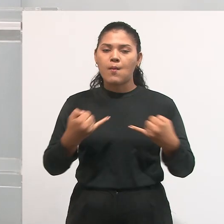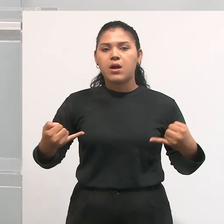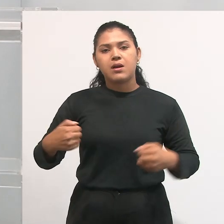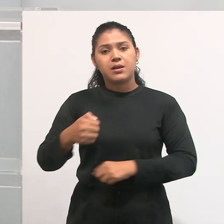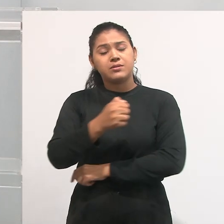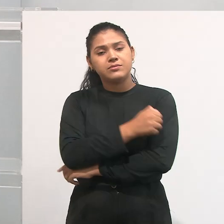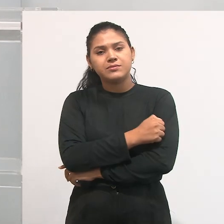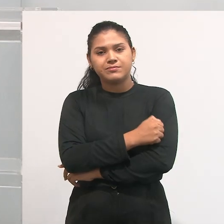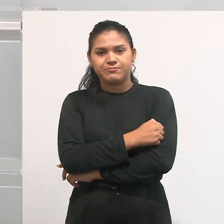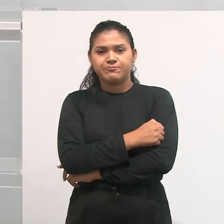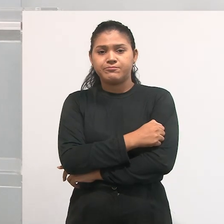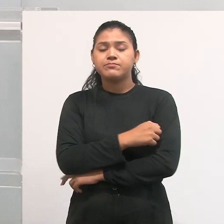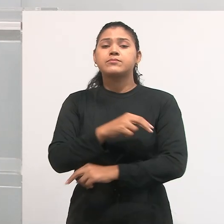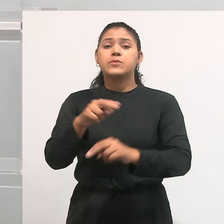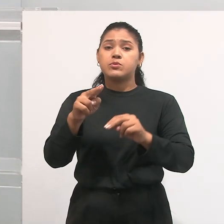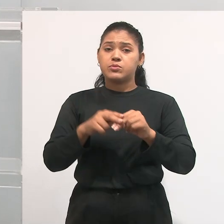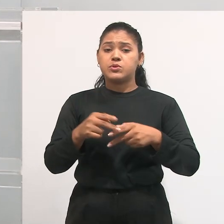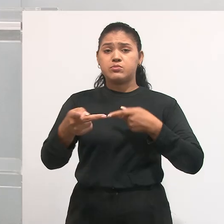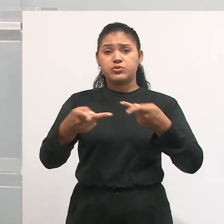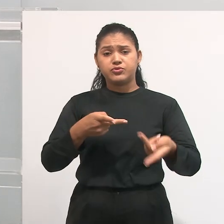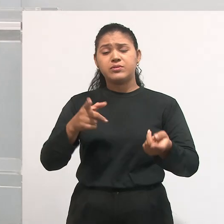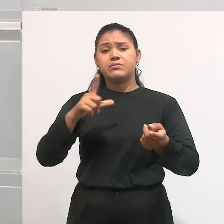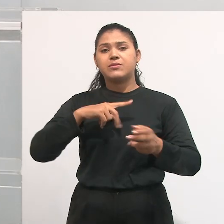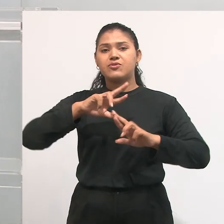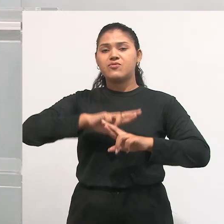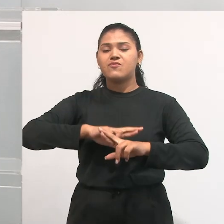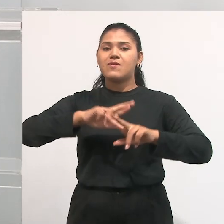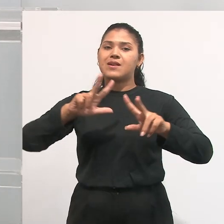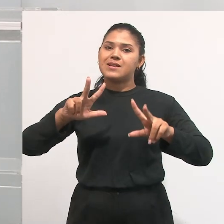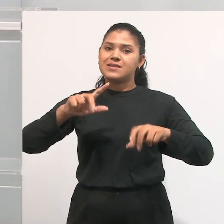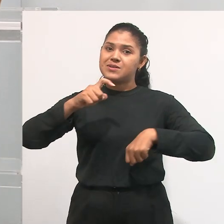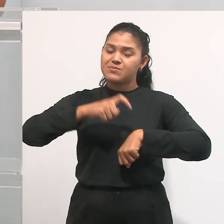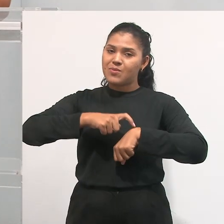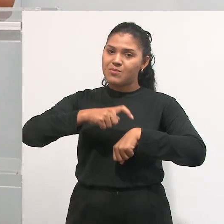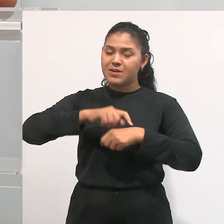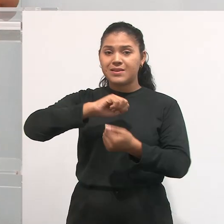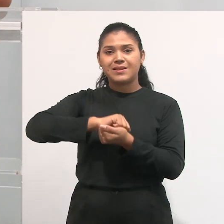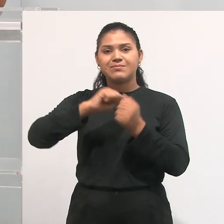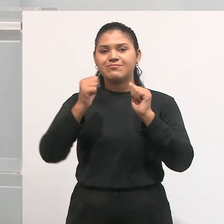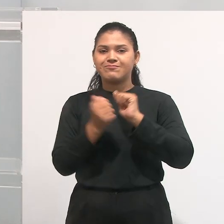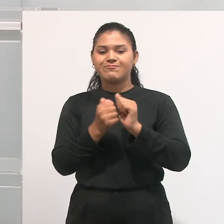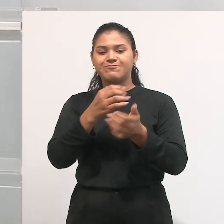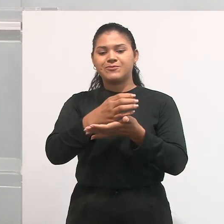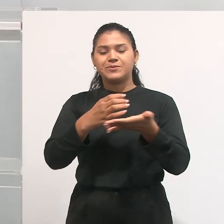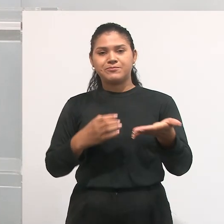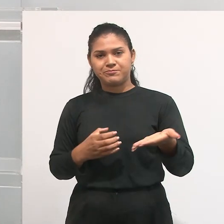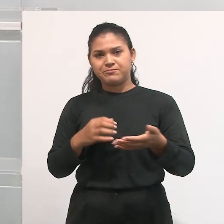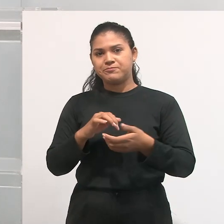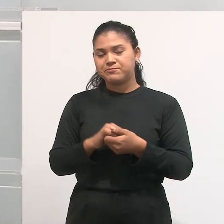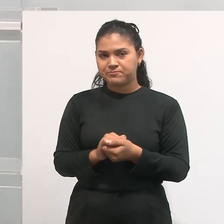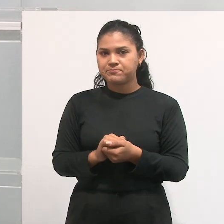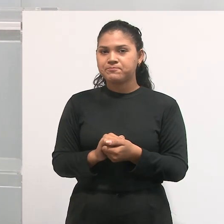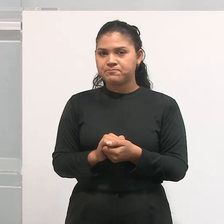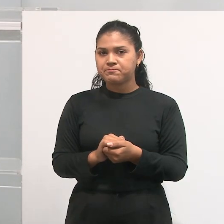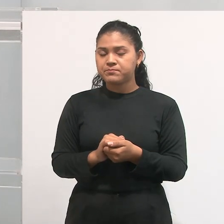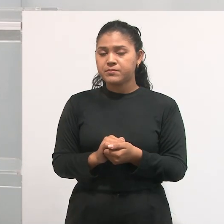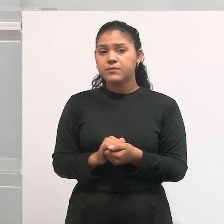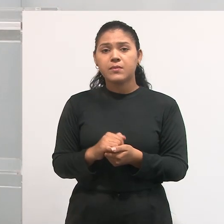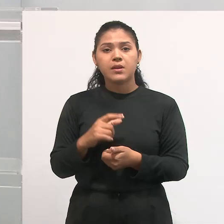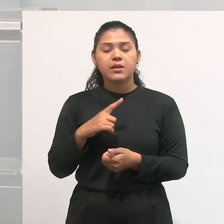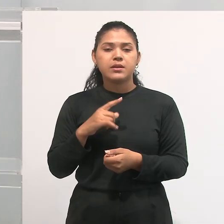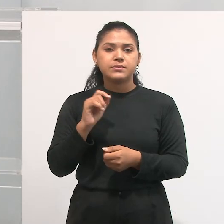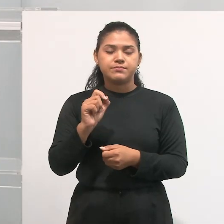ela modifica a forma de organização do currículo. E uma das formas também que se tem para organizar o currículo é